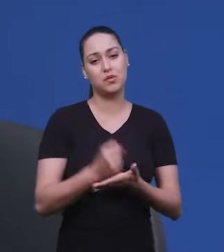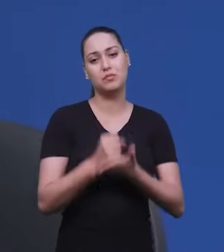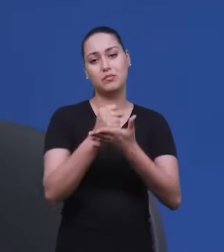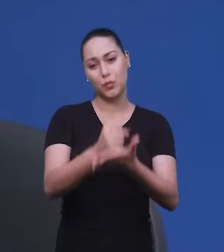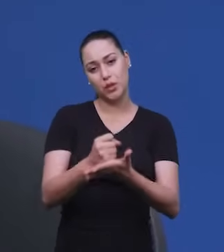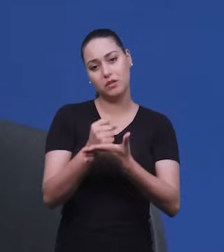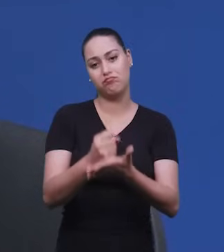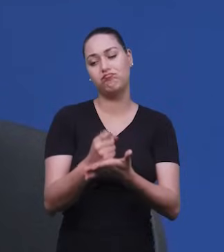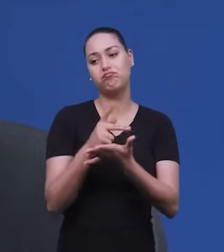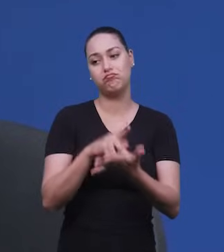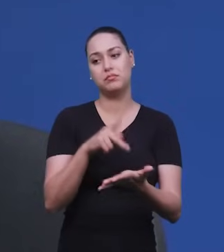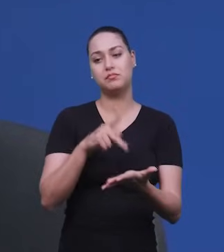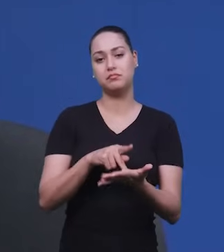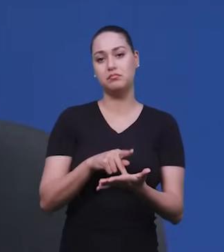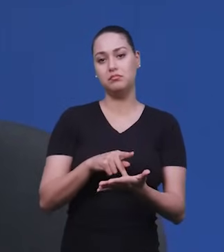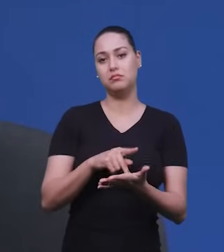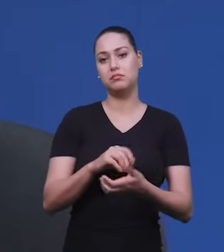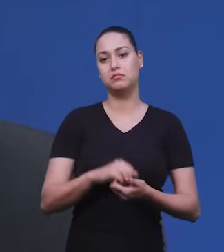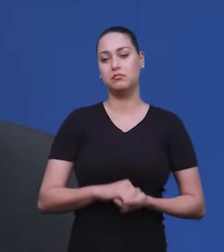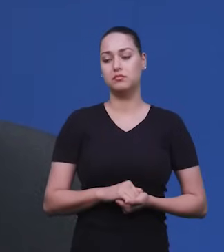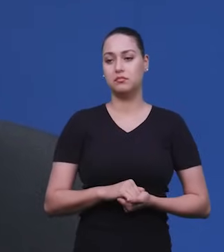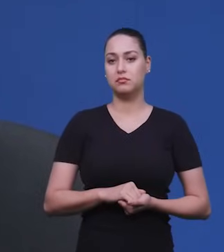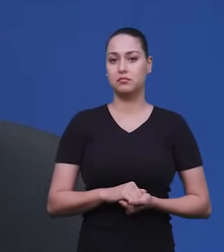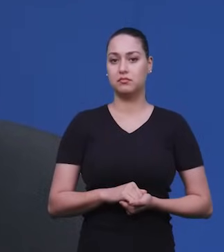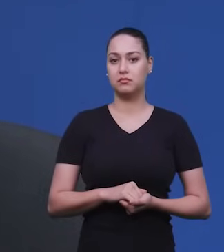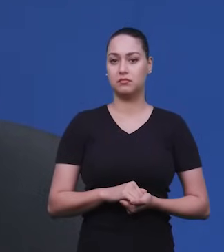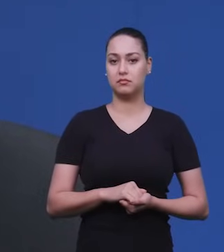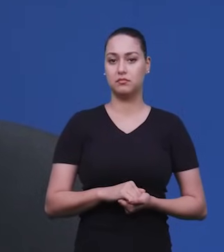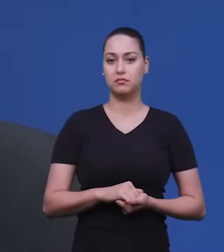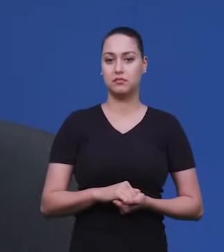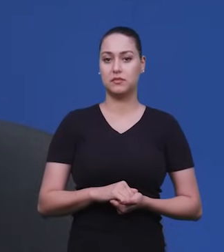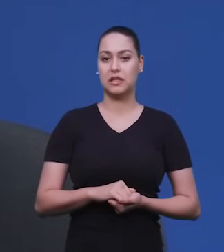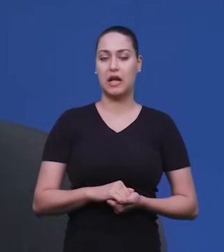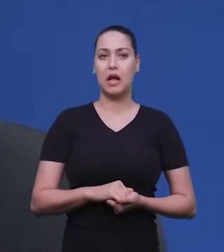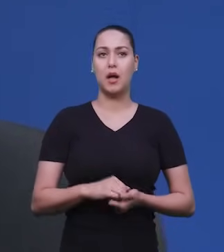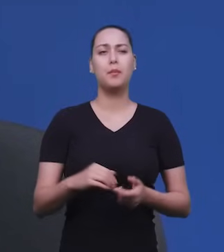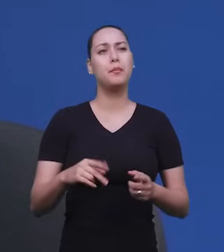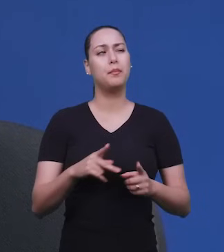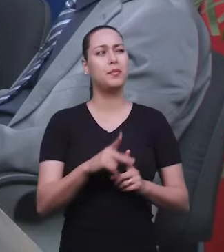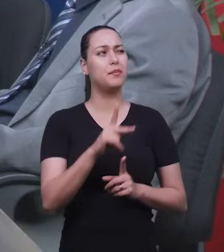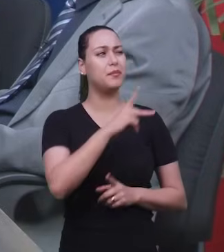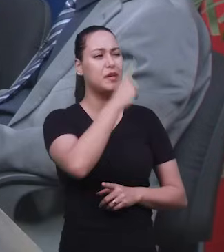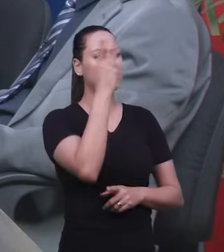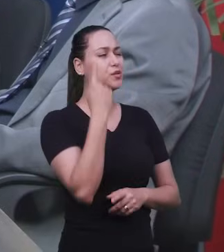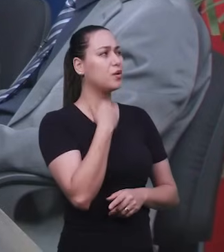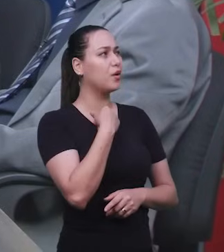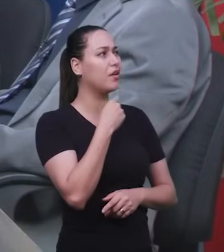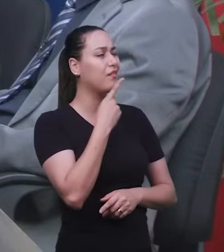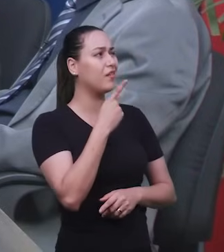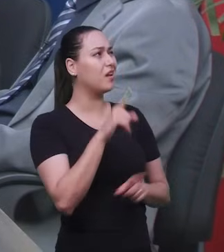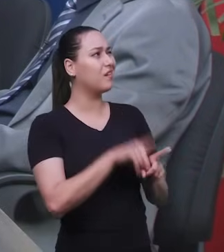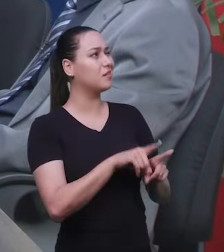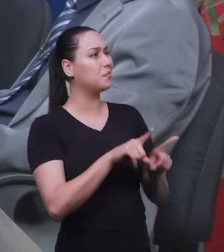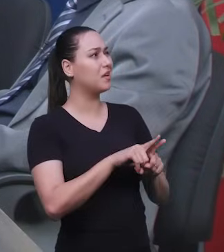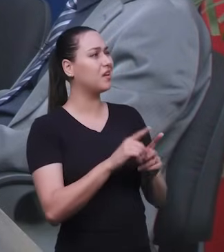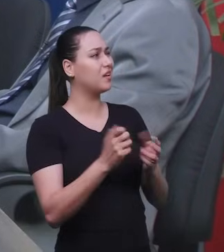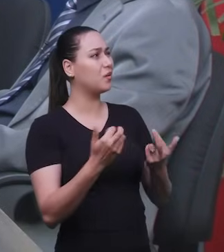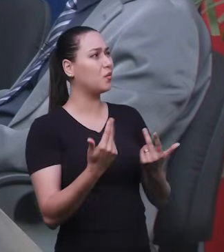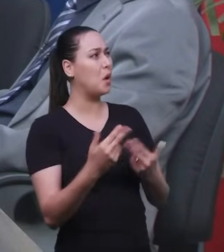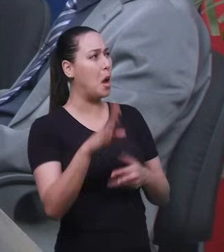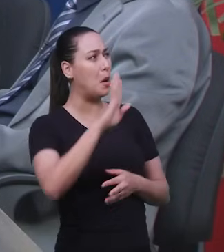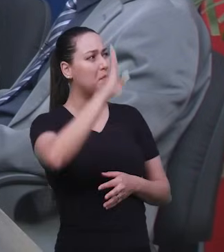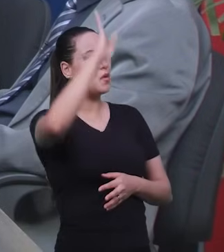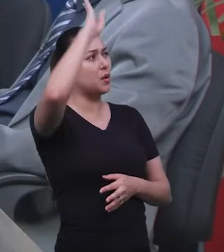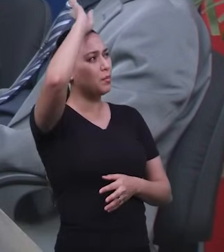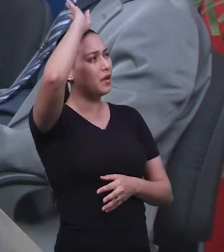também falou aqui do atendimento semelhante de um bombeiro. Foi o pastor Luiz Carlos? Não foi o que havia comentado.